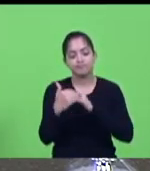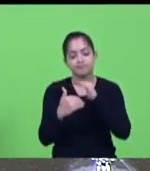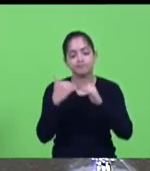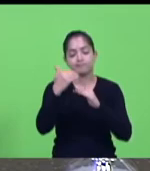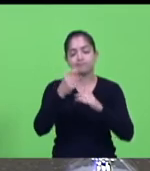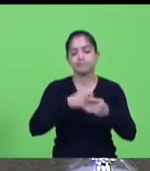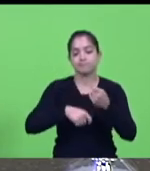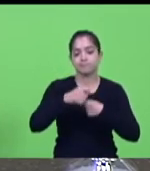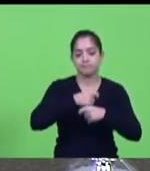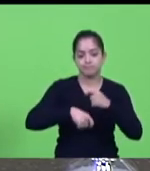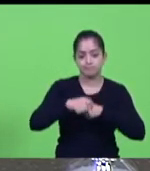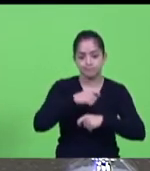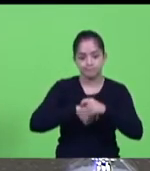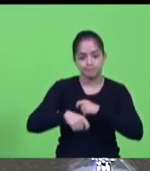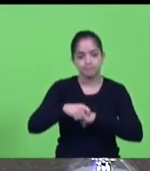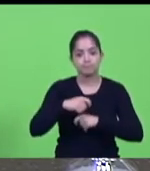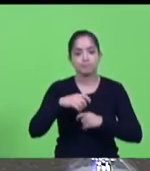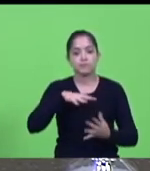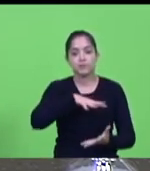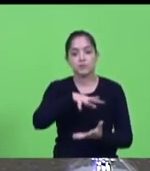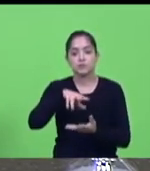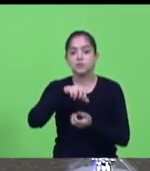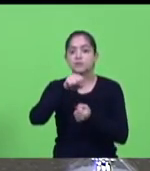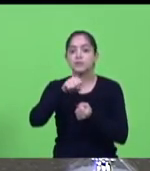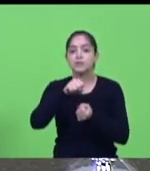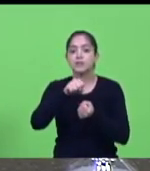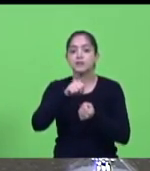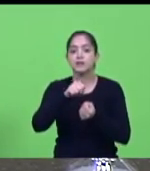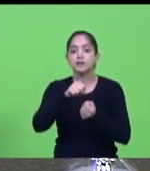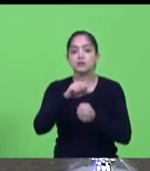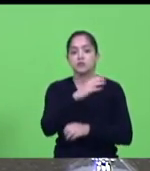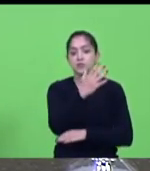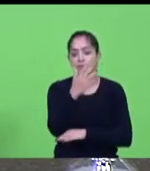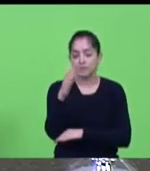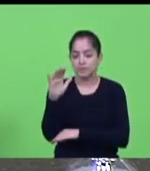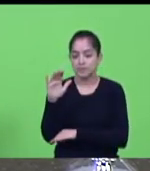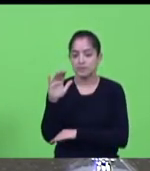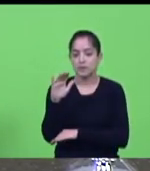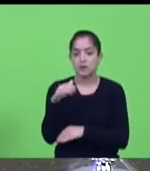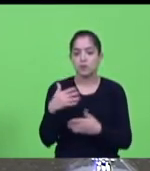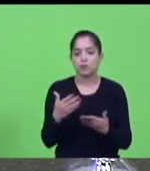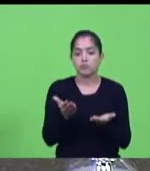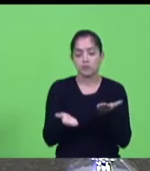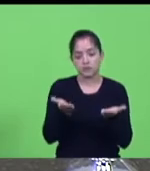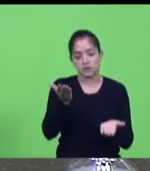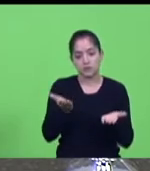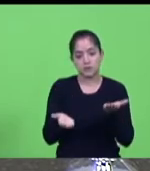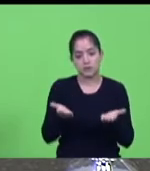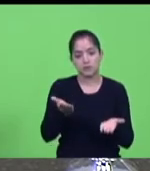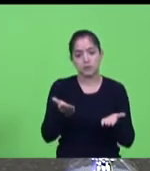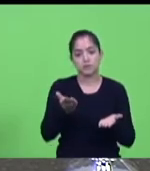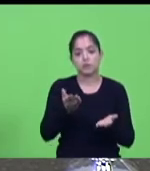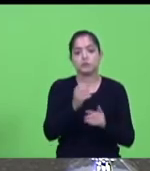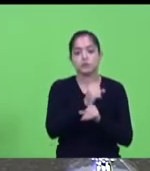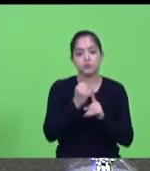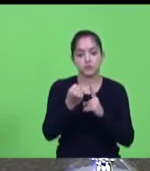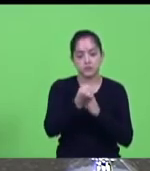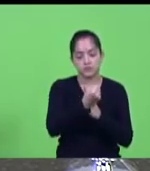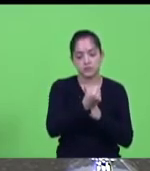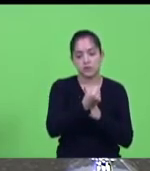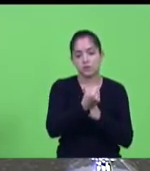econômico, sustentabilidade ambiental e equilíbrio social. Com